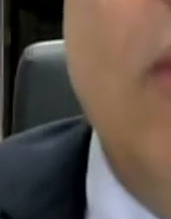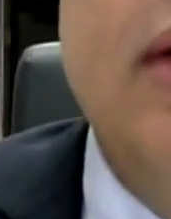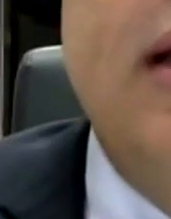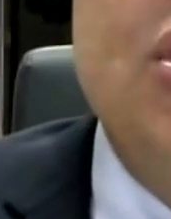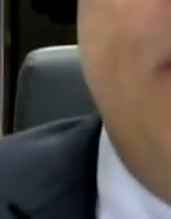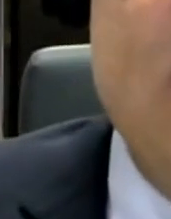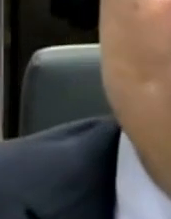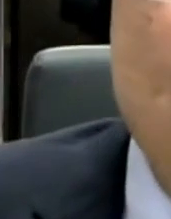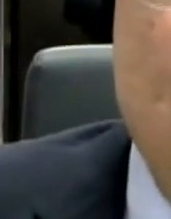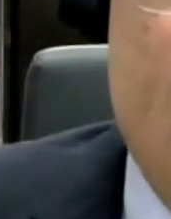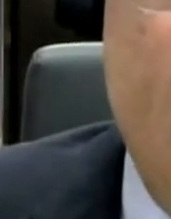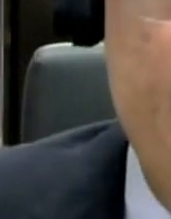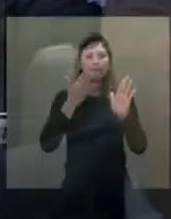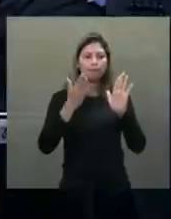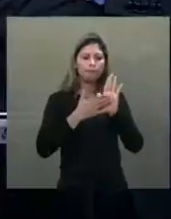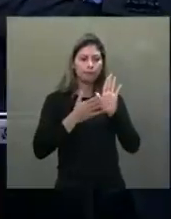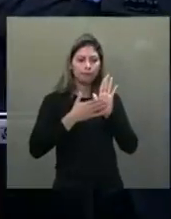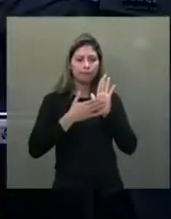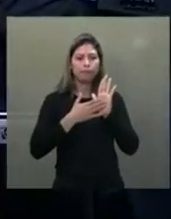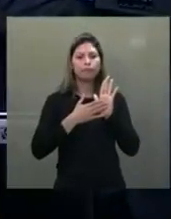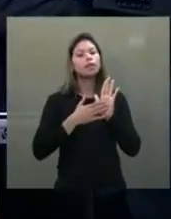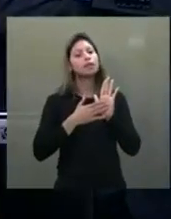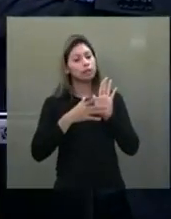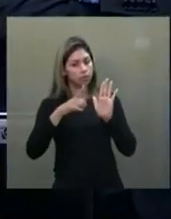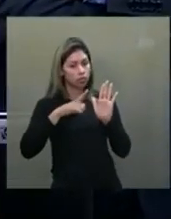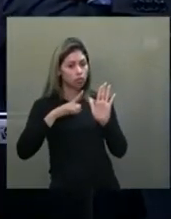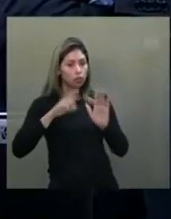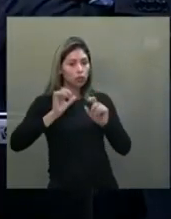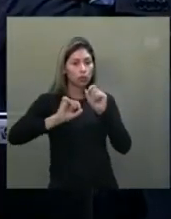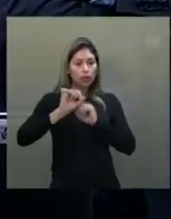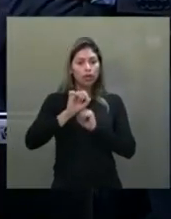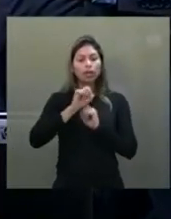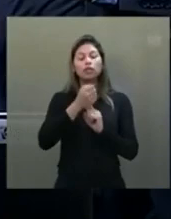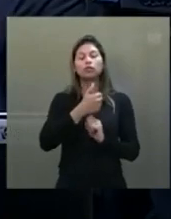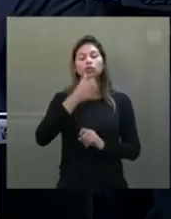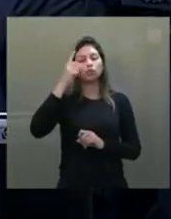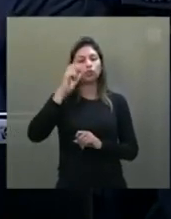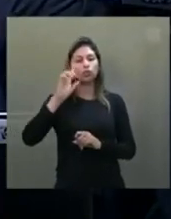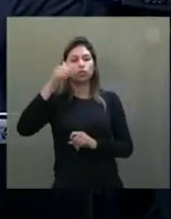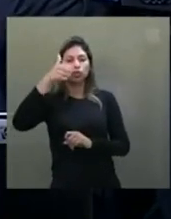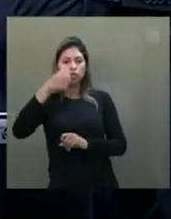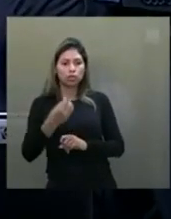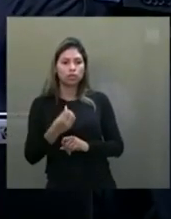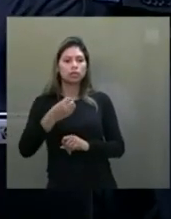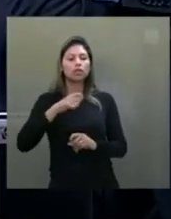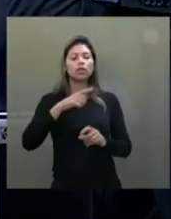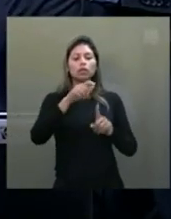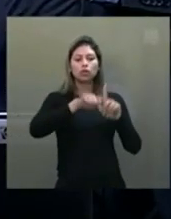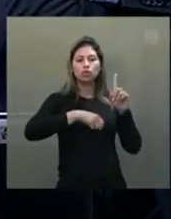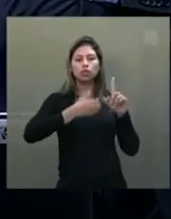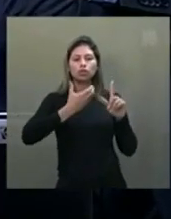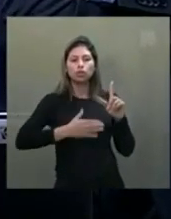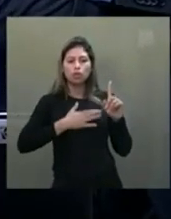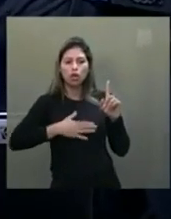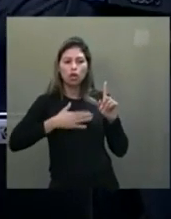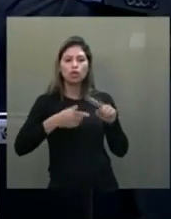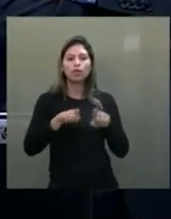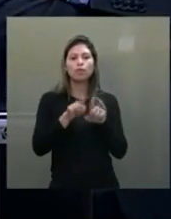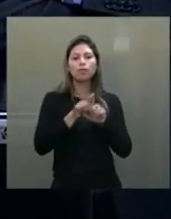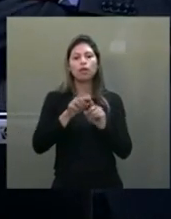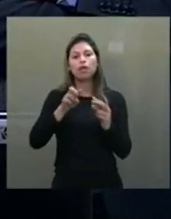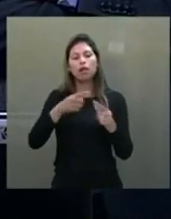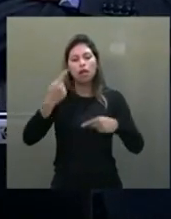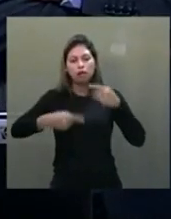como, a gente vai discutir na próxima sessão, ou nas próximas sessões, como a gente pode entender,